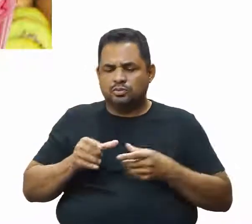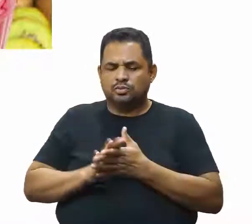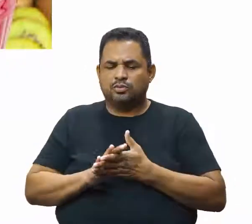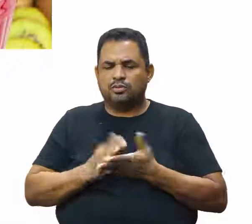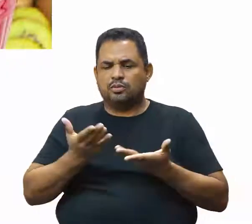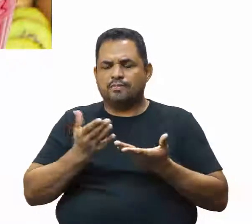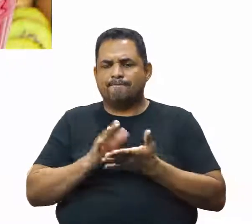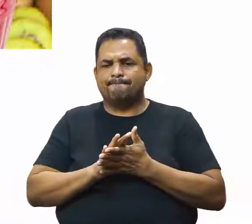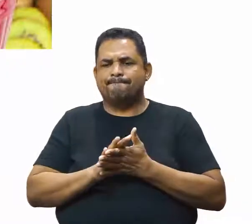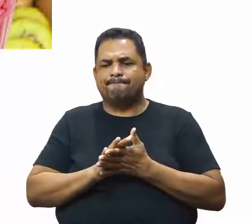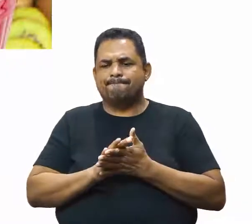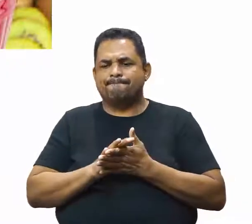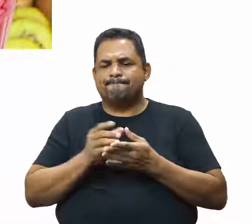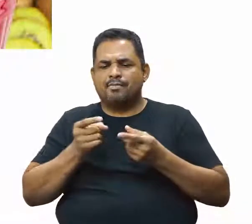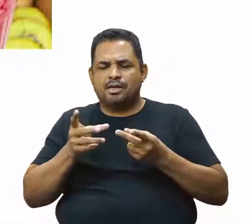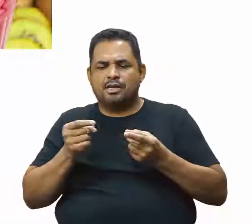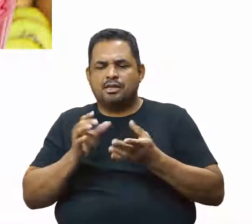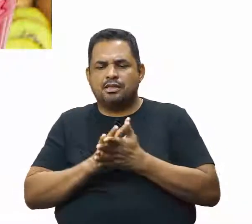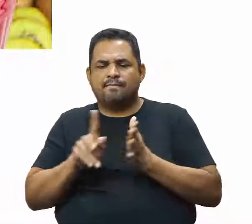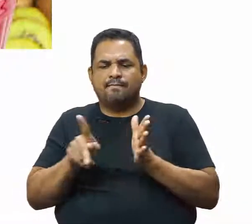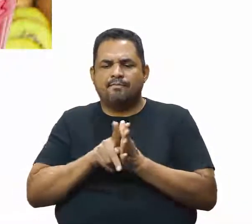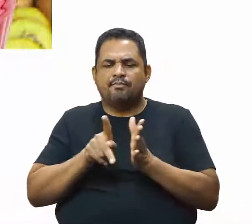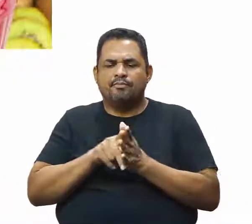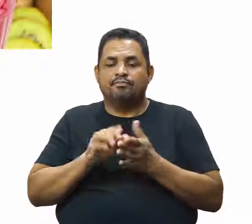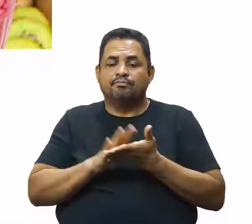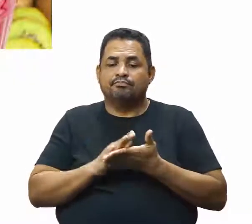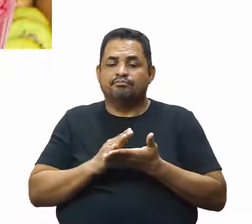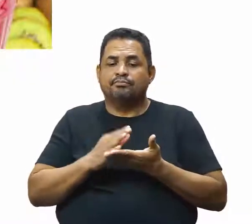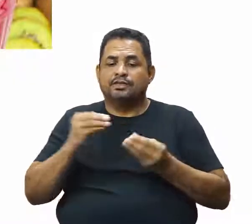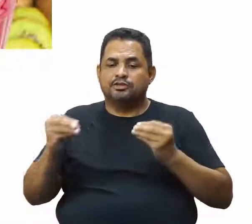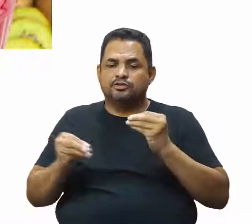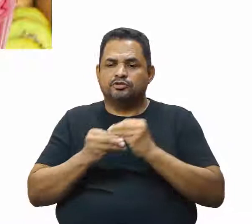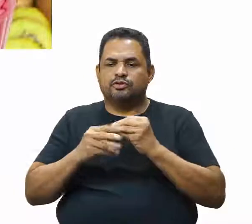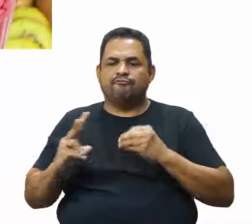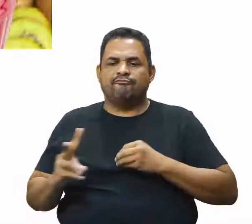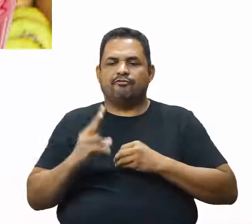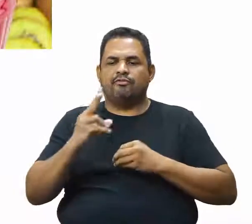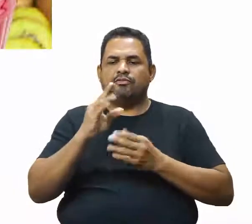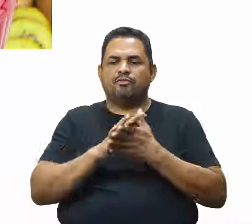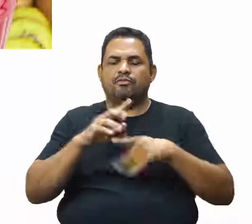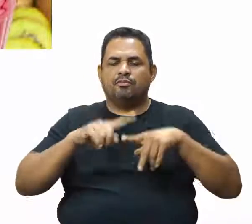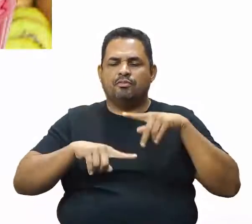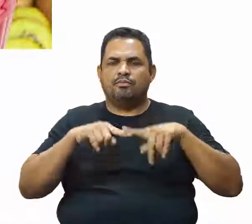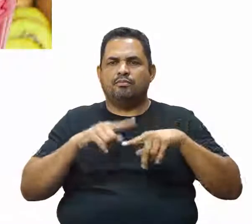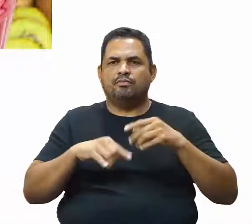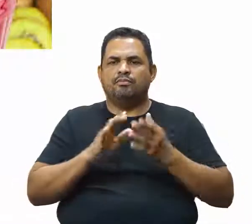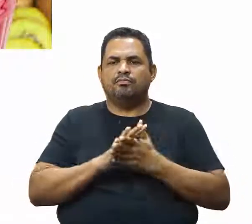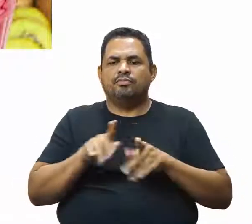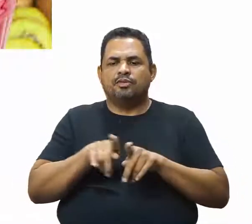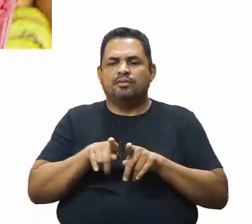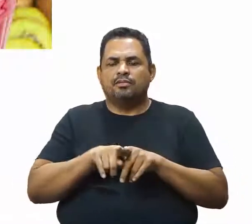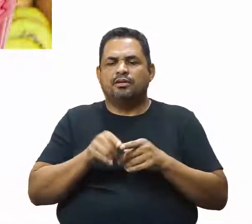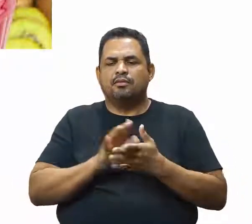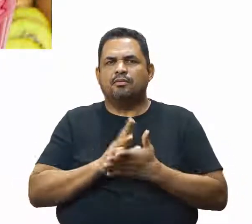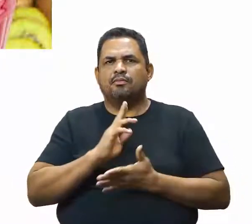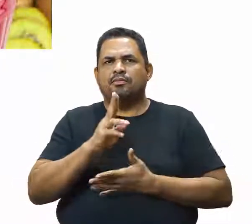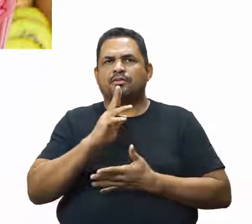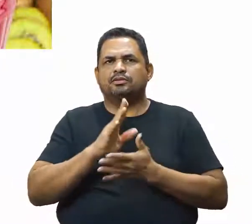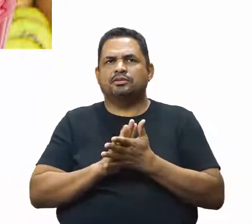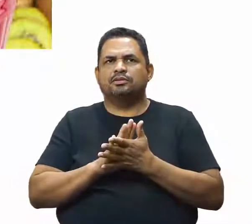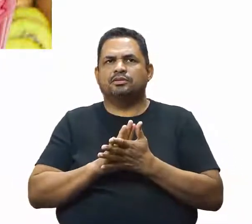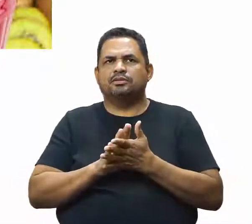dá uma valorização ao seu produto. Também fazer os processos de desidratação, que